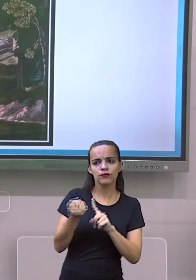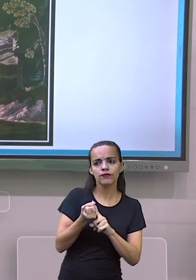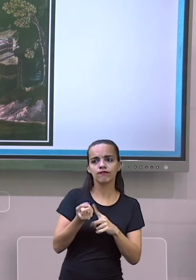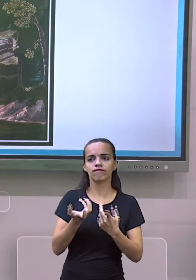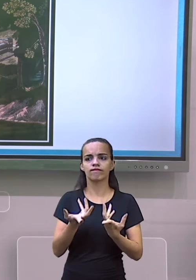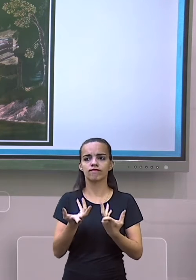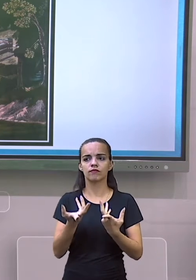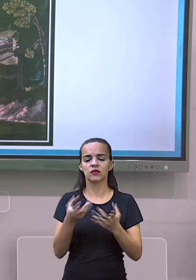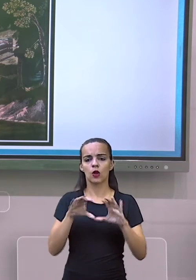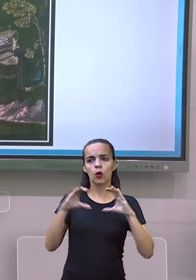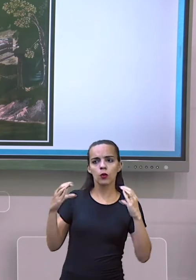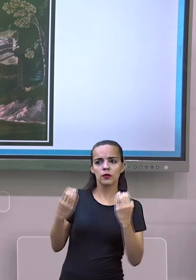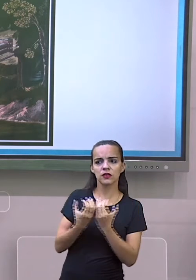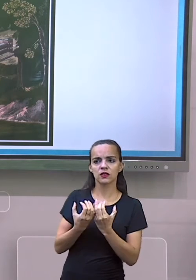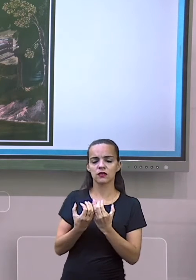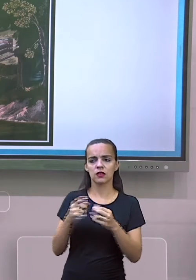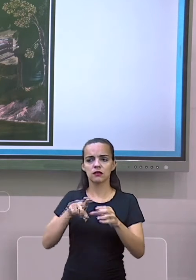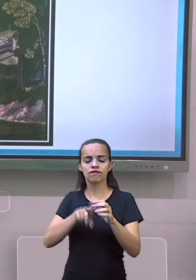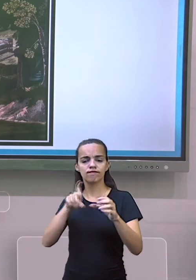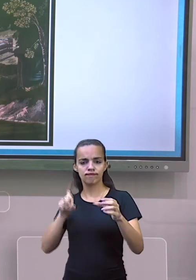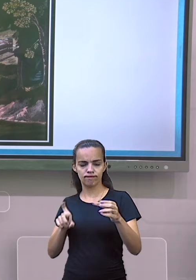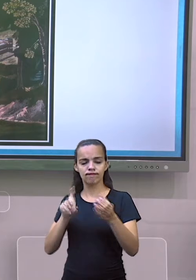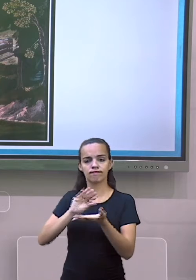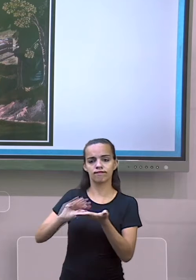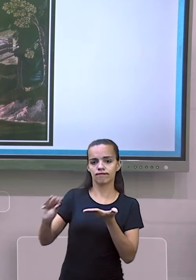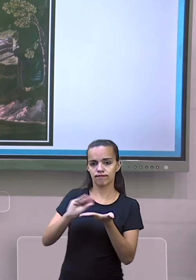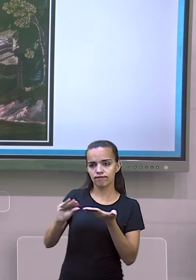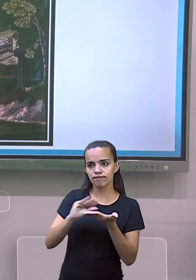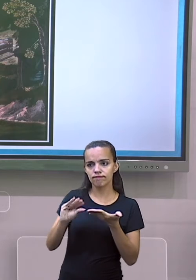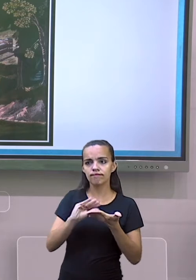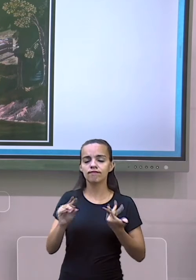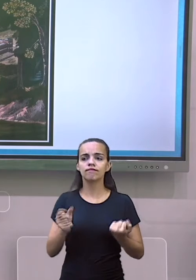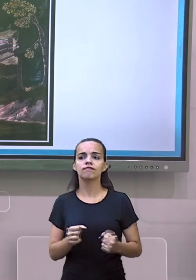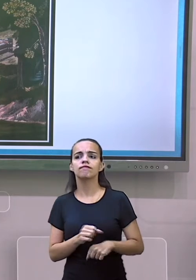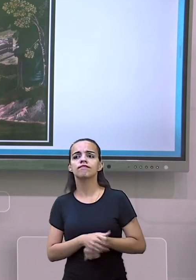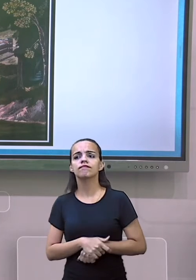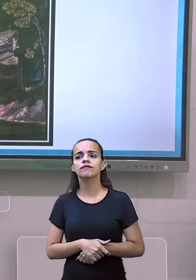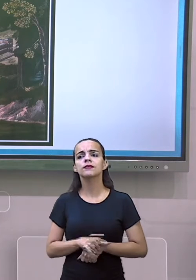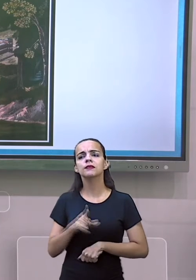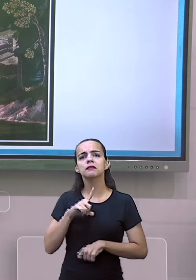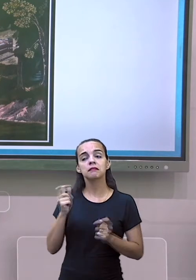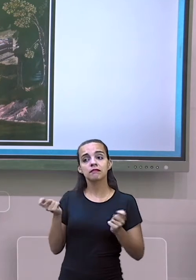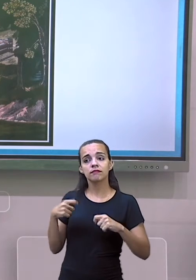comunitárias independentes da sociedade capitalista. Elas